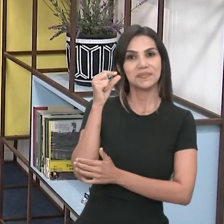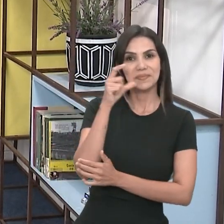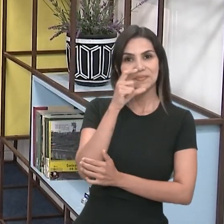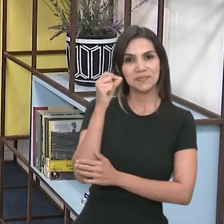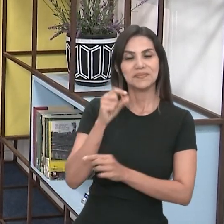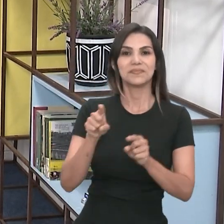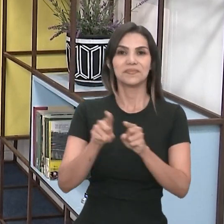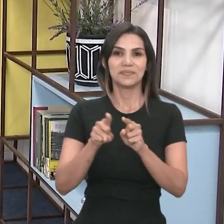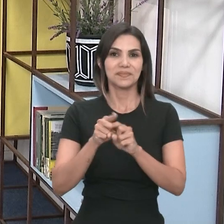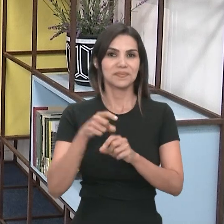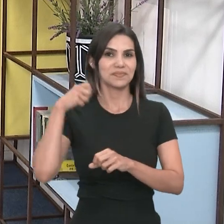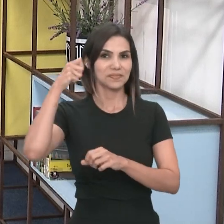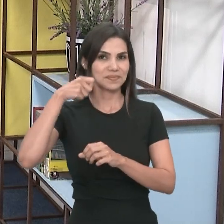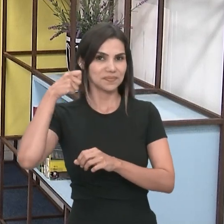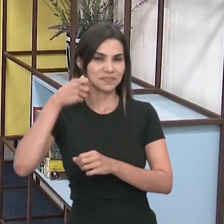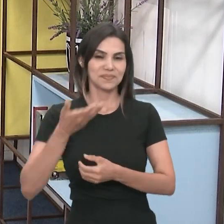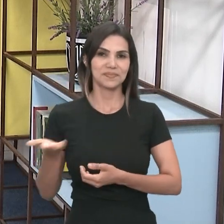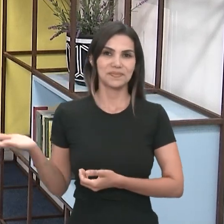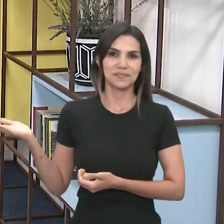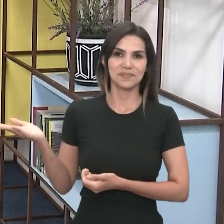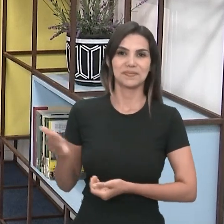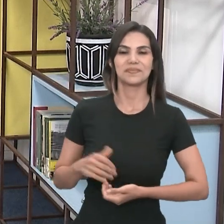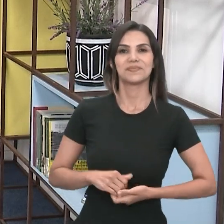cinegrafista Fernando Braz. Rodou!